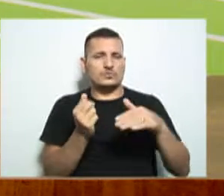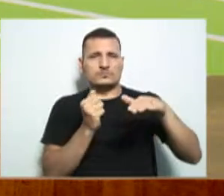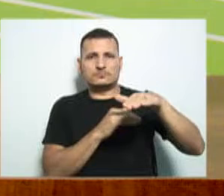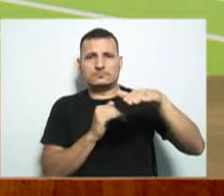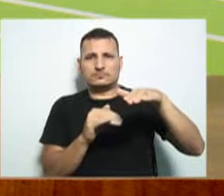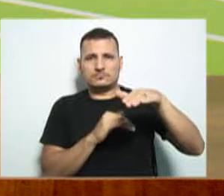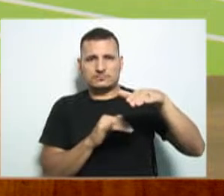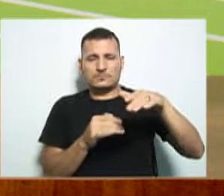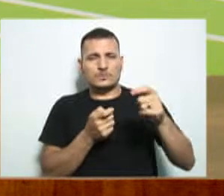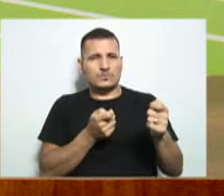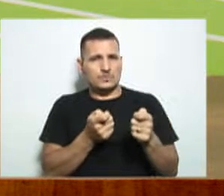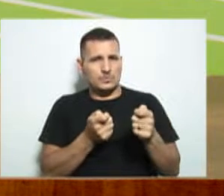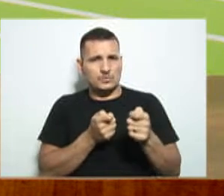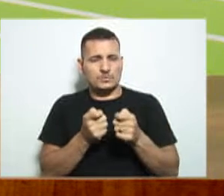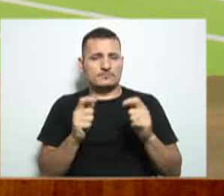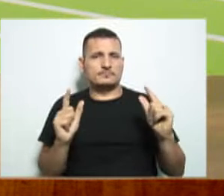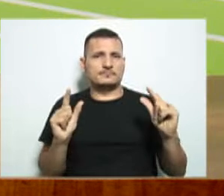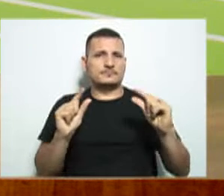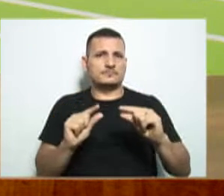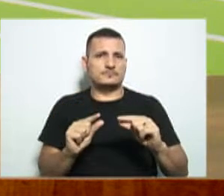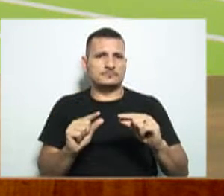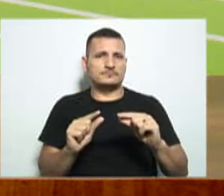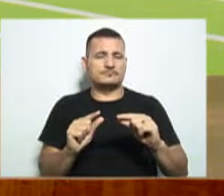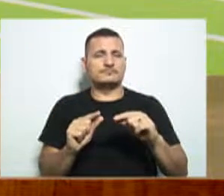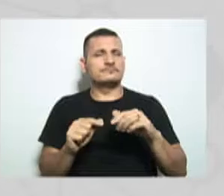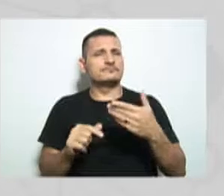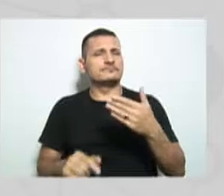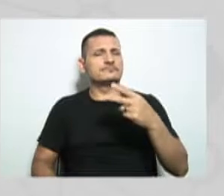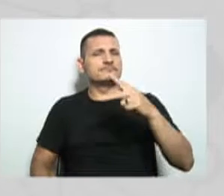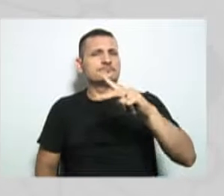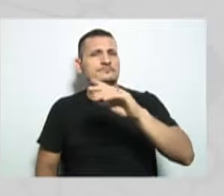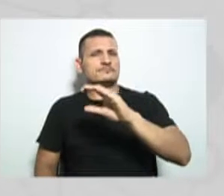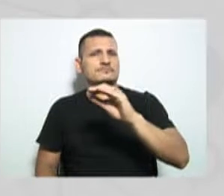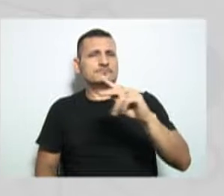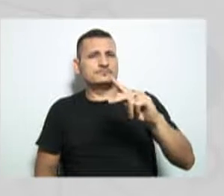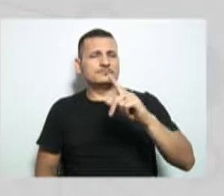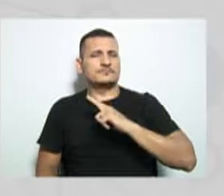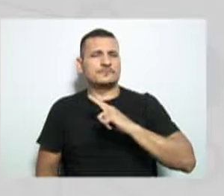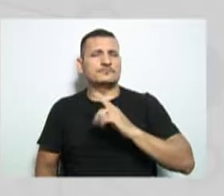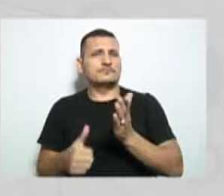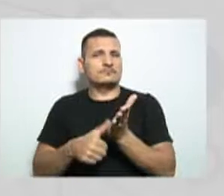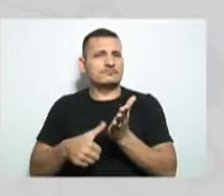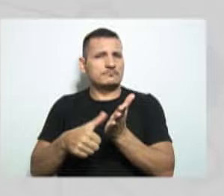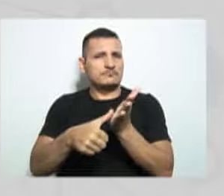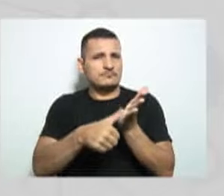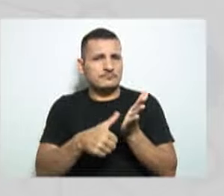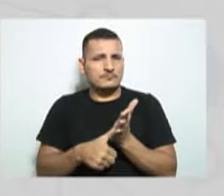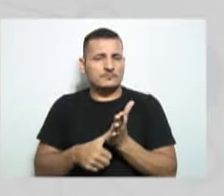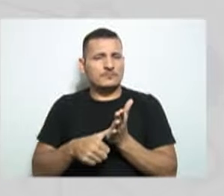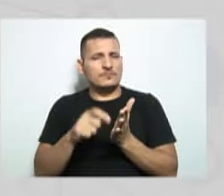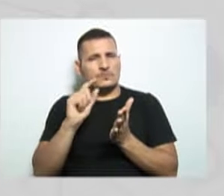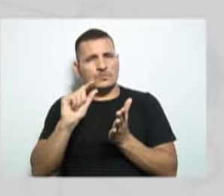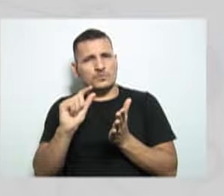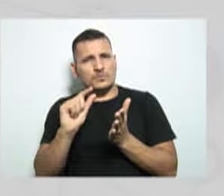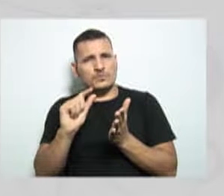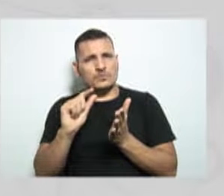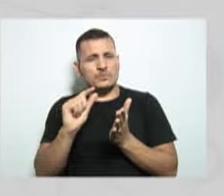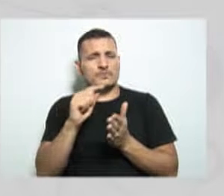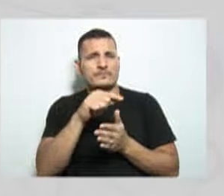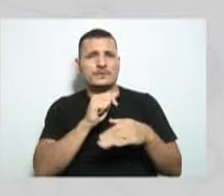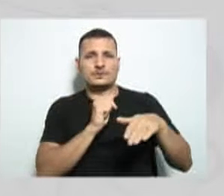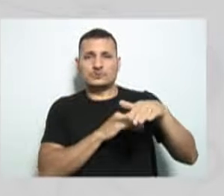estoque, ele é menor. Então, vamos lá, sua cooperativa, são poucos cooperados, o estoque não